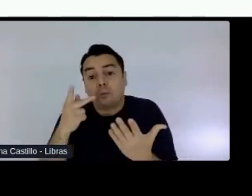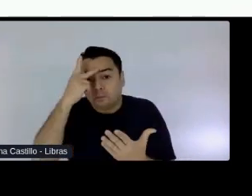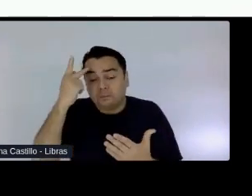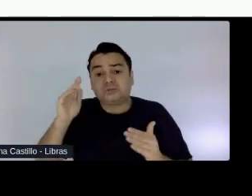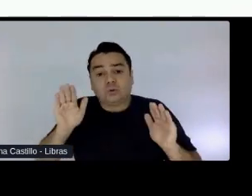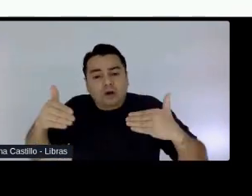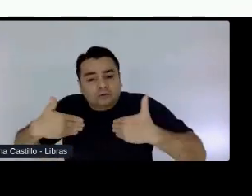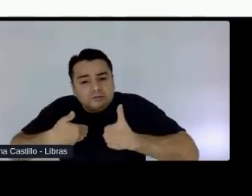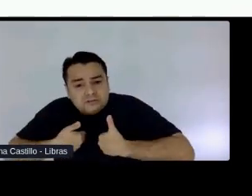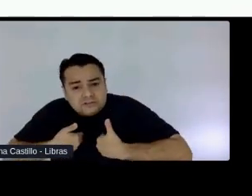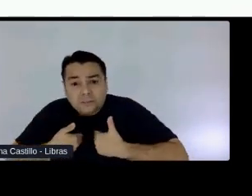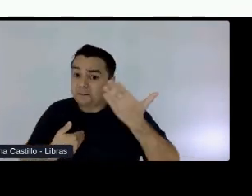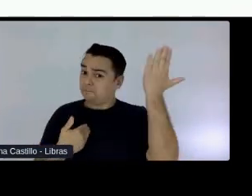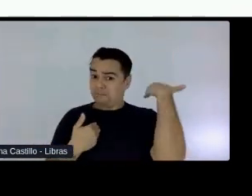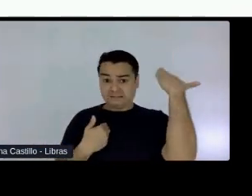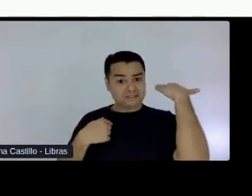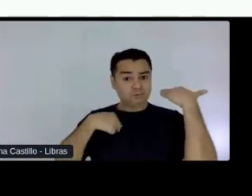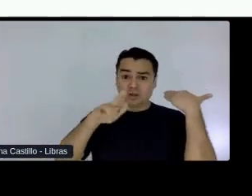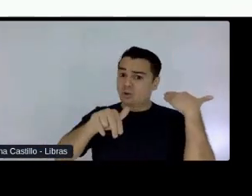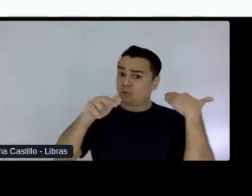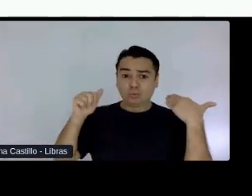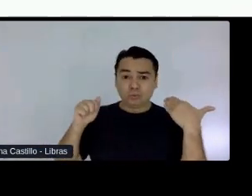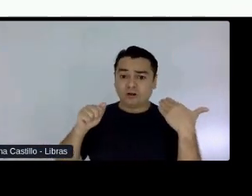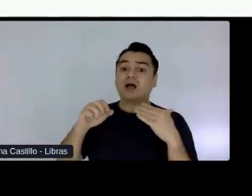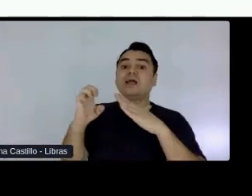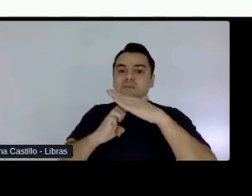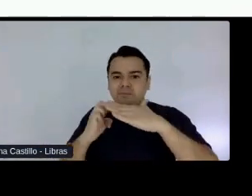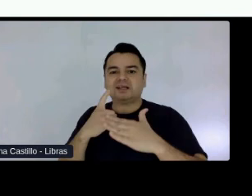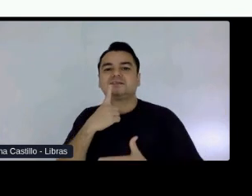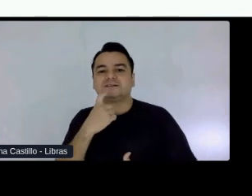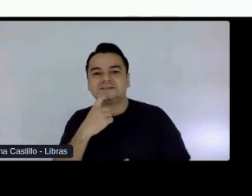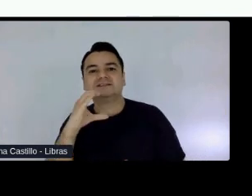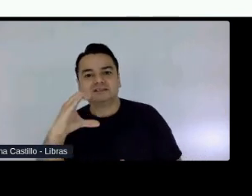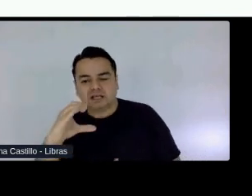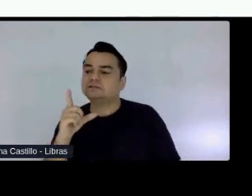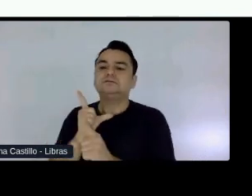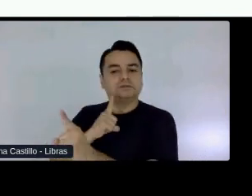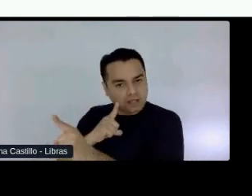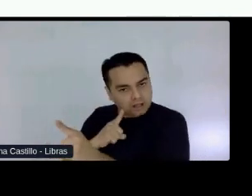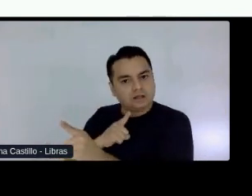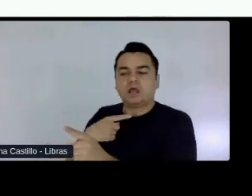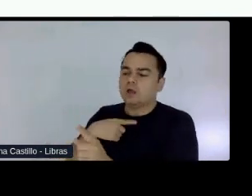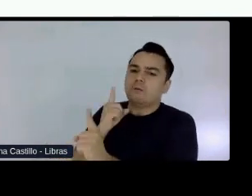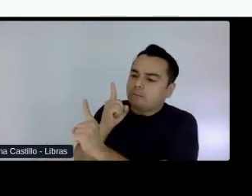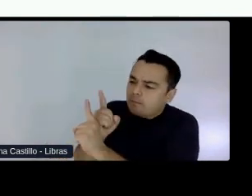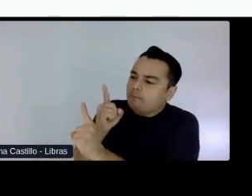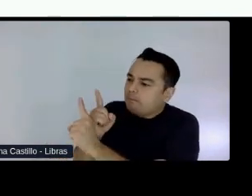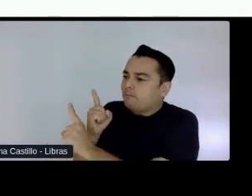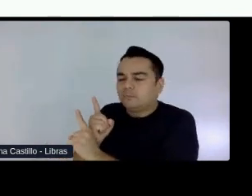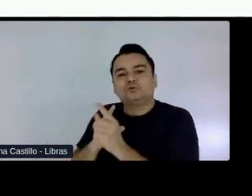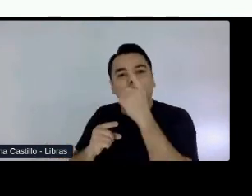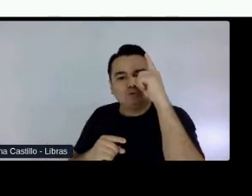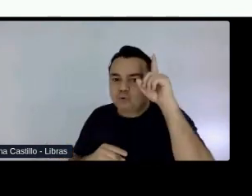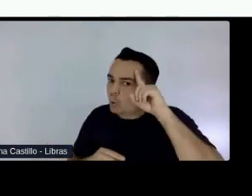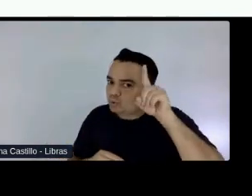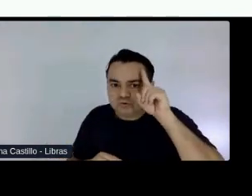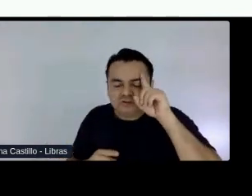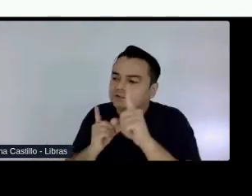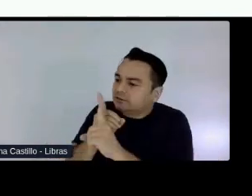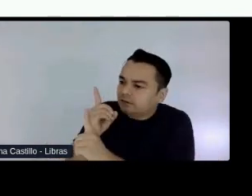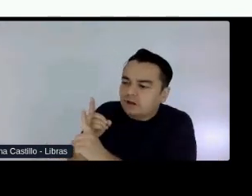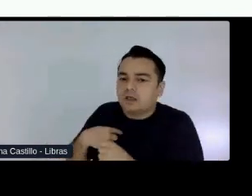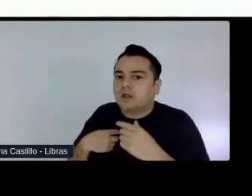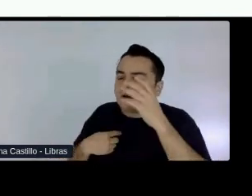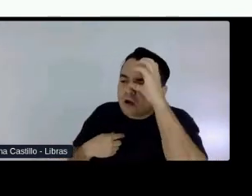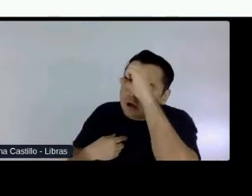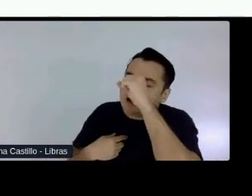CIT. E todo dia eu estou aprendendo uma coisa nova. Então, a minha vulnerabilidade foi me abrir e